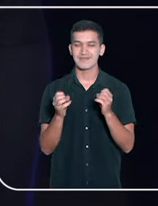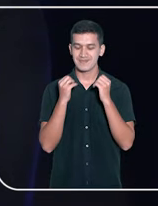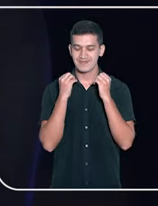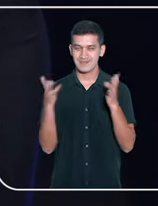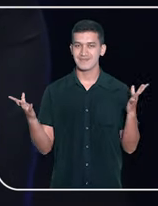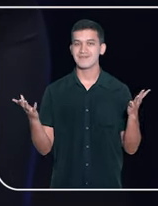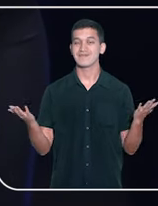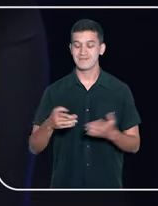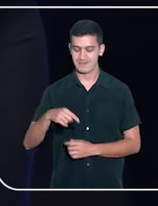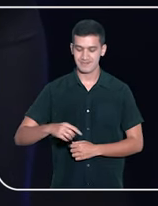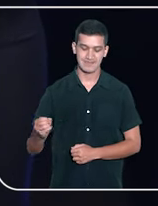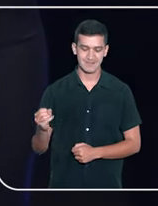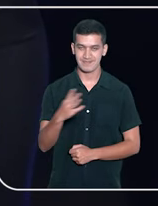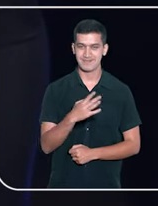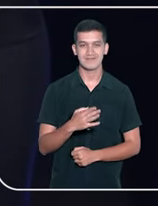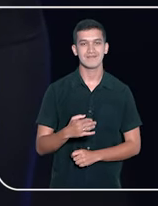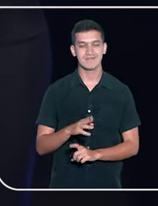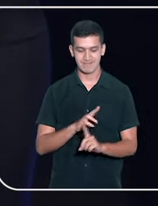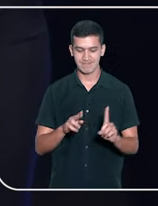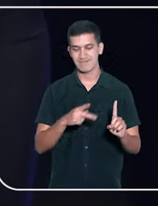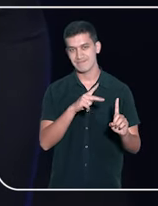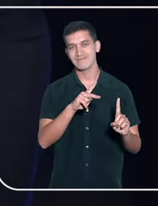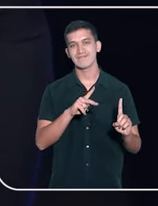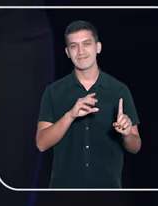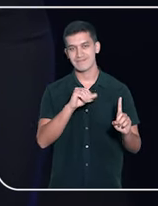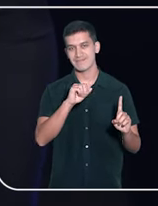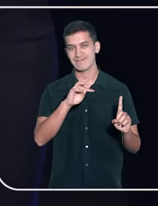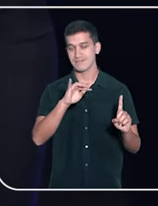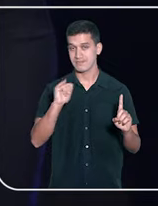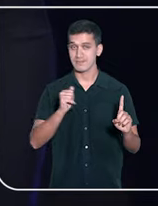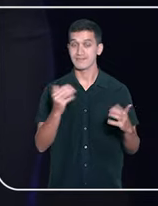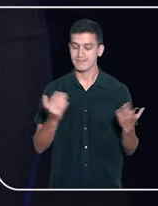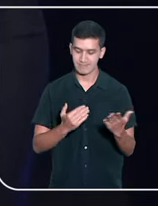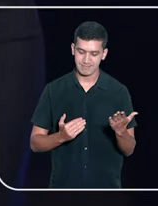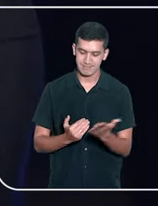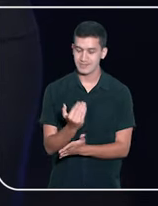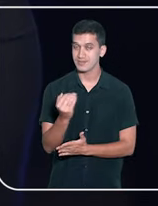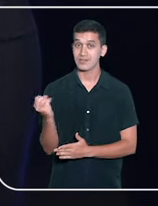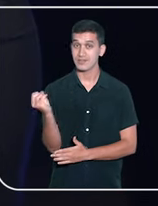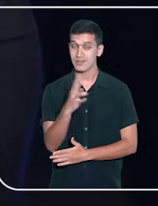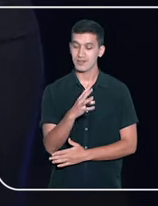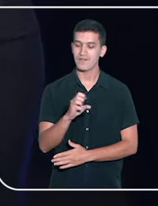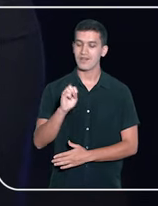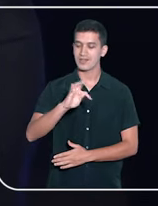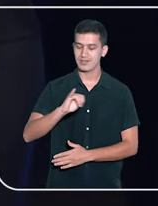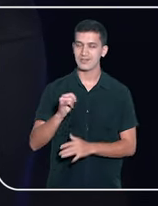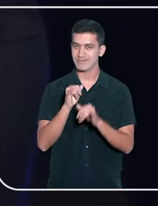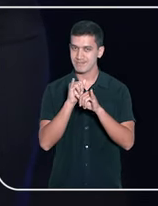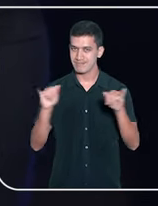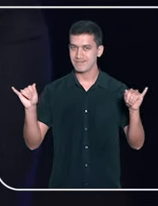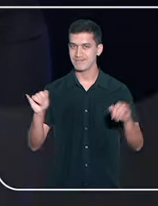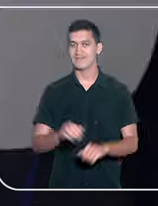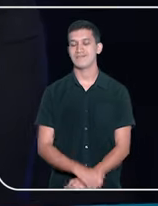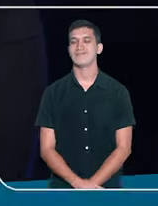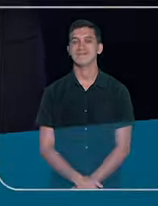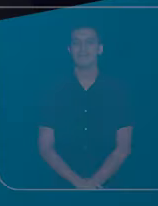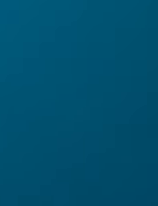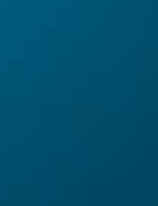Olá seja muito bem-vindo eu sou Cátia Gomes está no ar um novo STJ